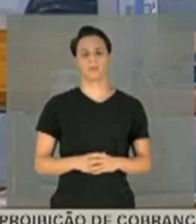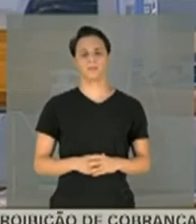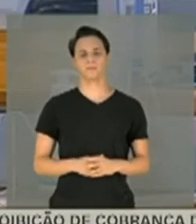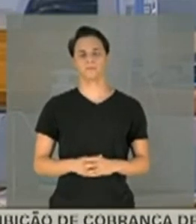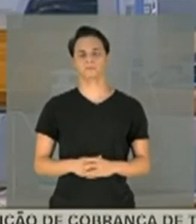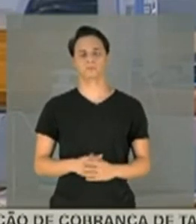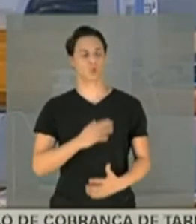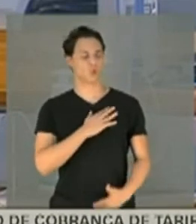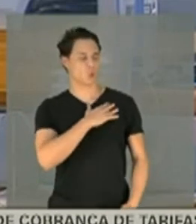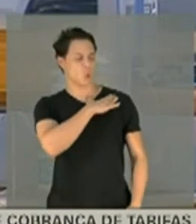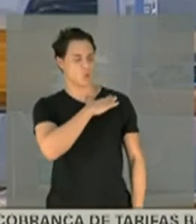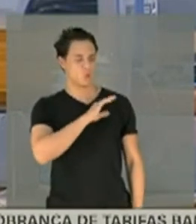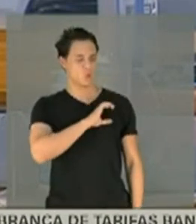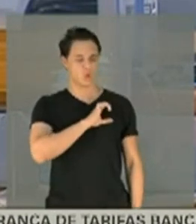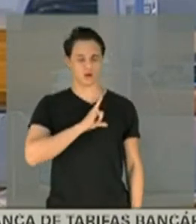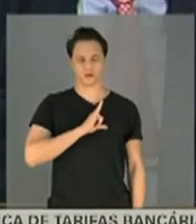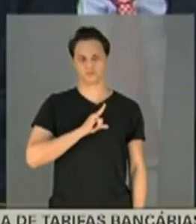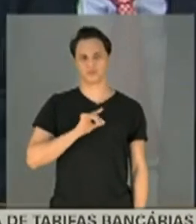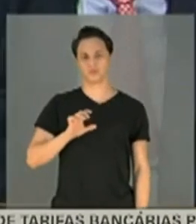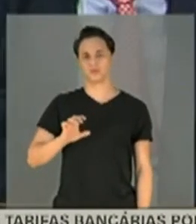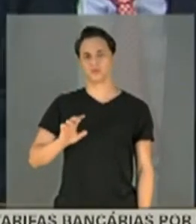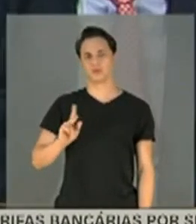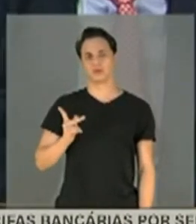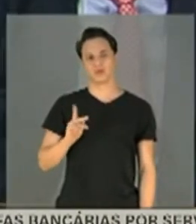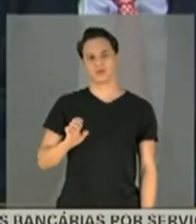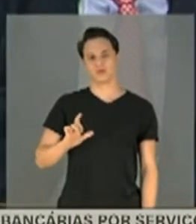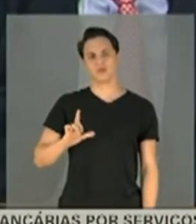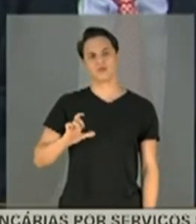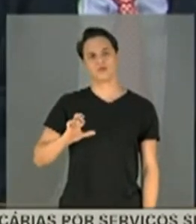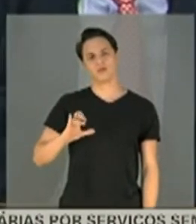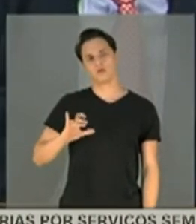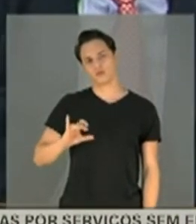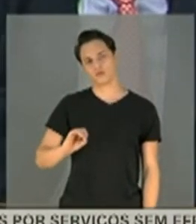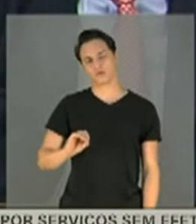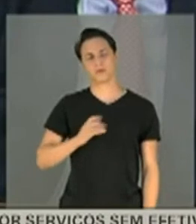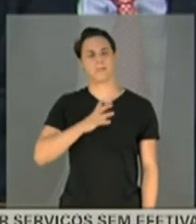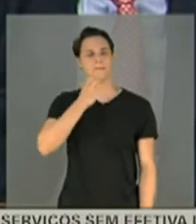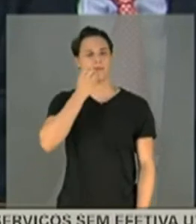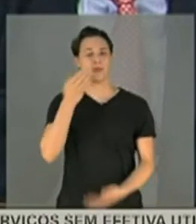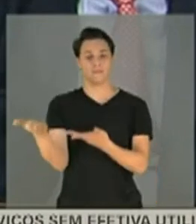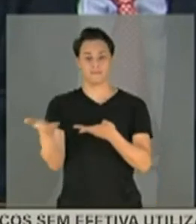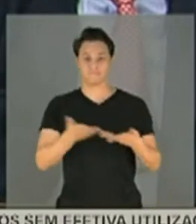Coronel Elcio, seja bem-vindo a essa casa.